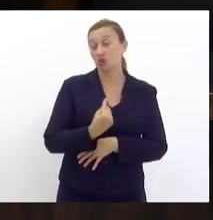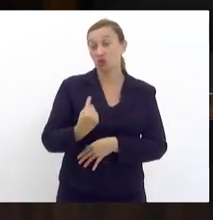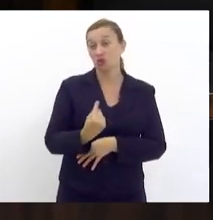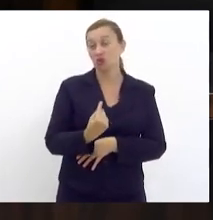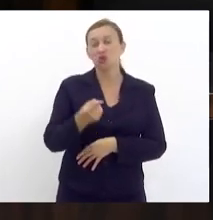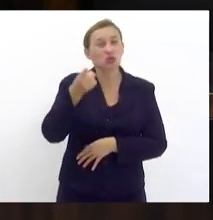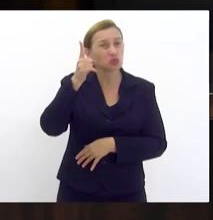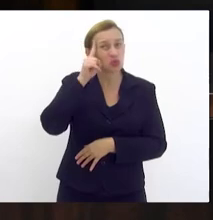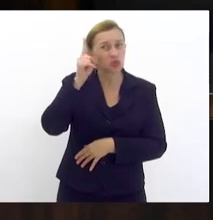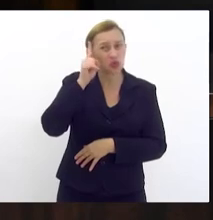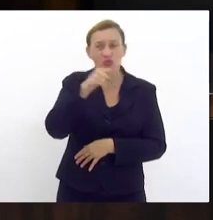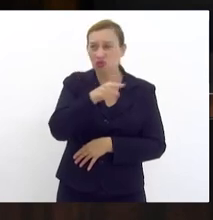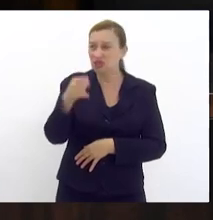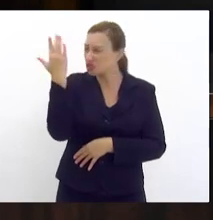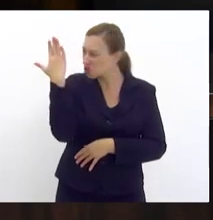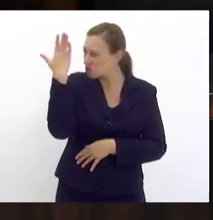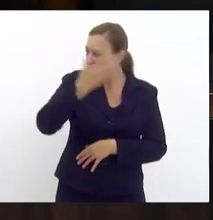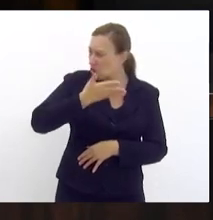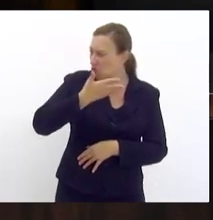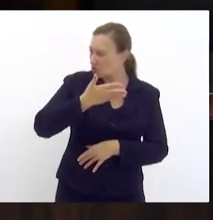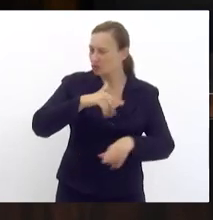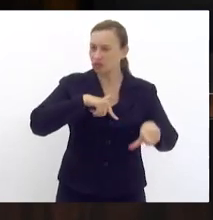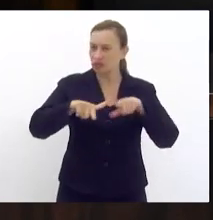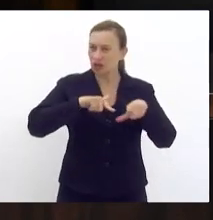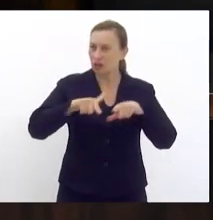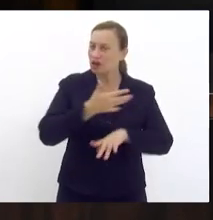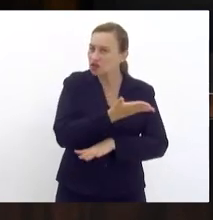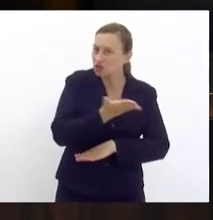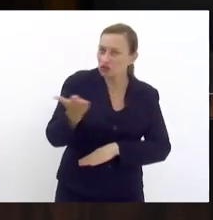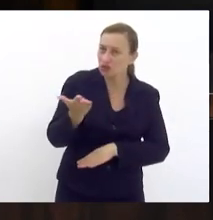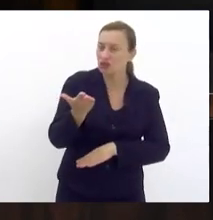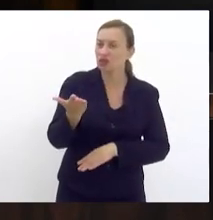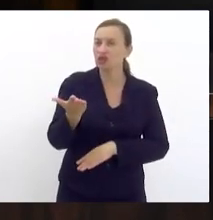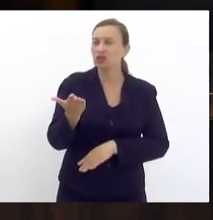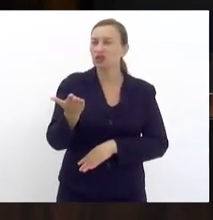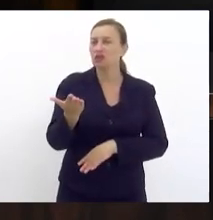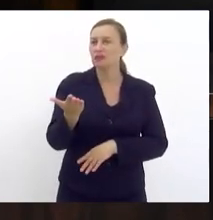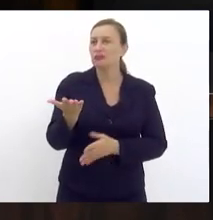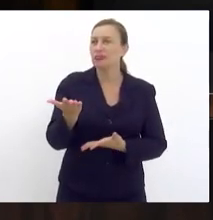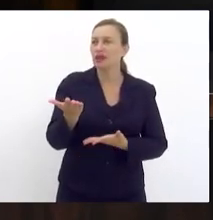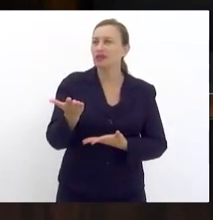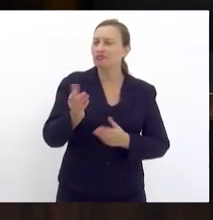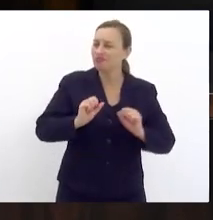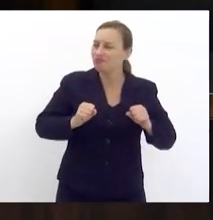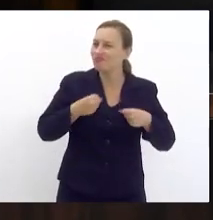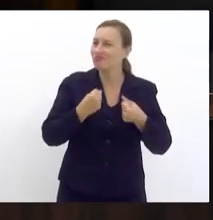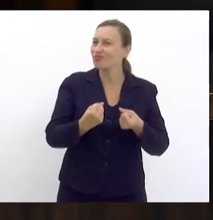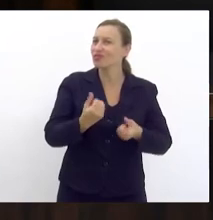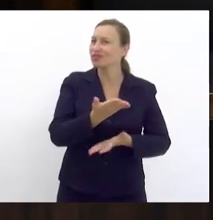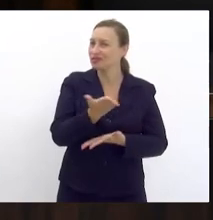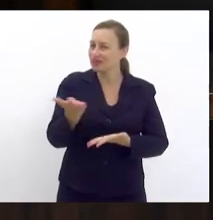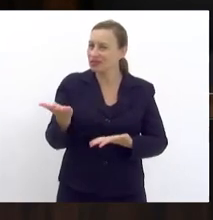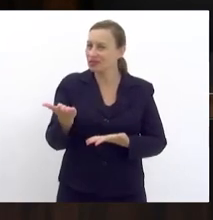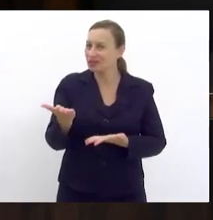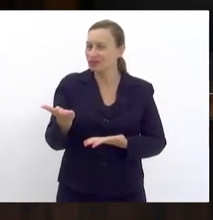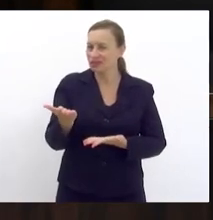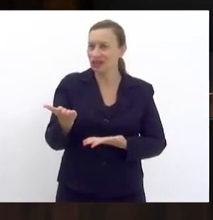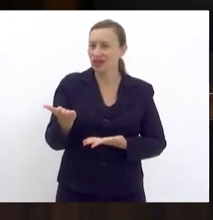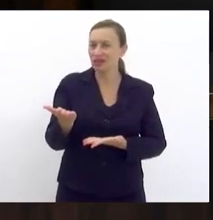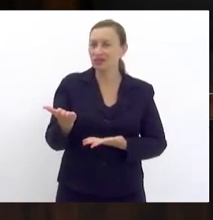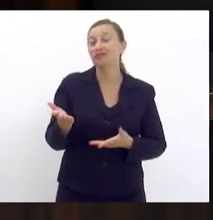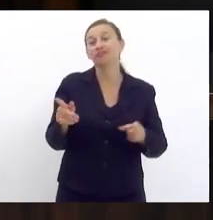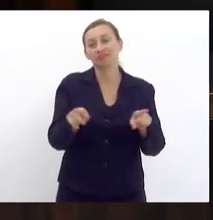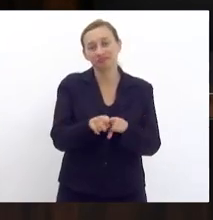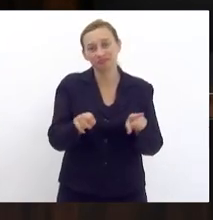dia, vocês provam isso, através do trabalho de vocês, através da dedicação de vocês. E também não